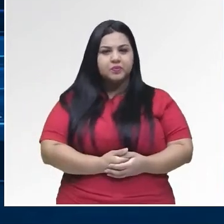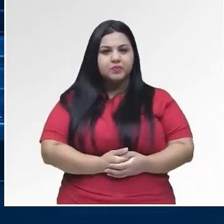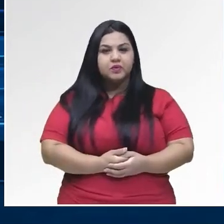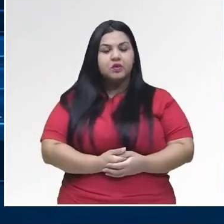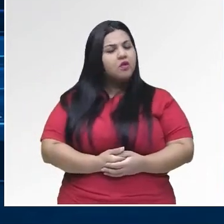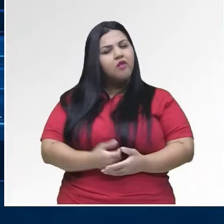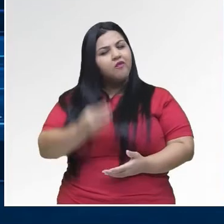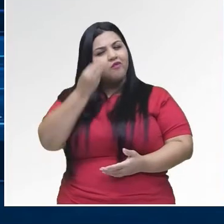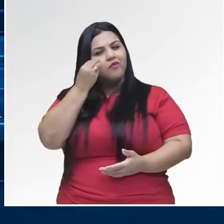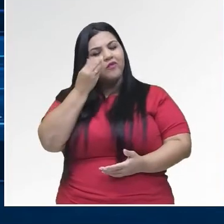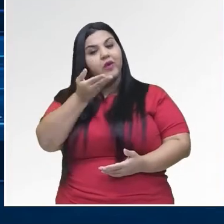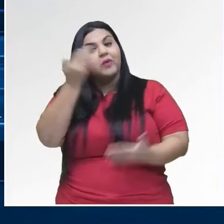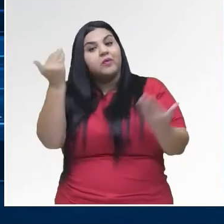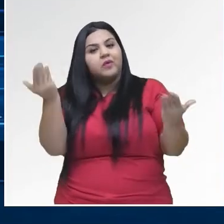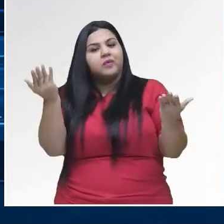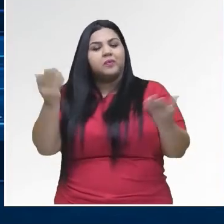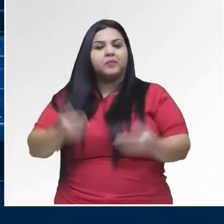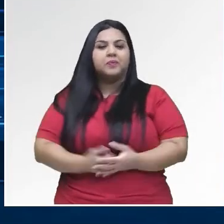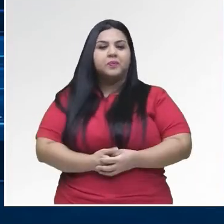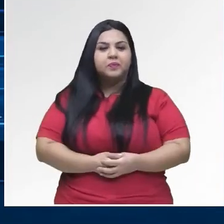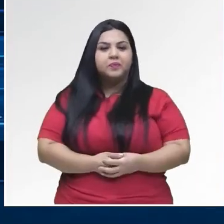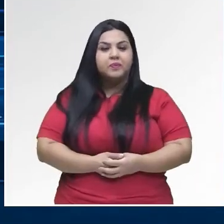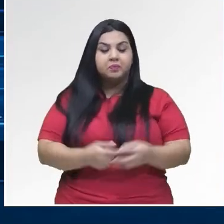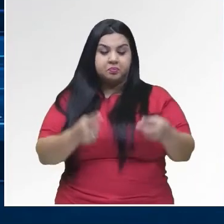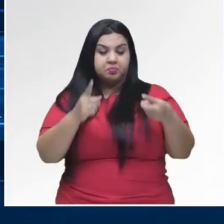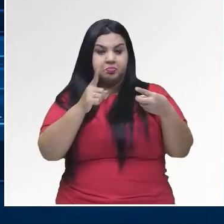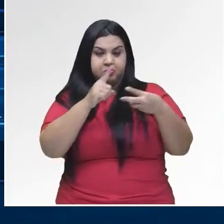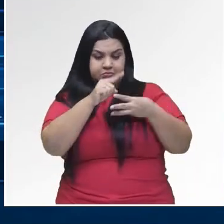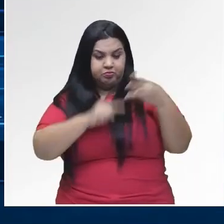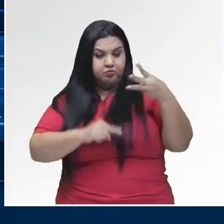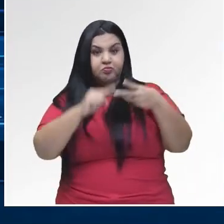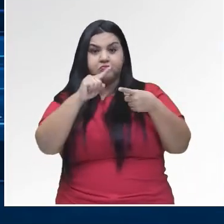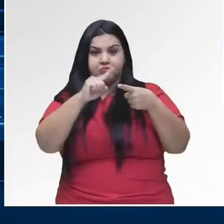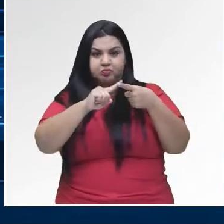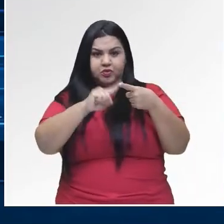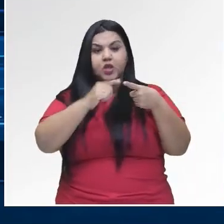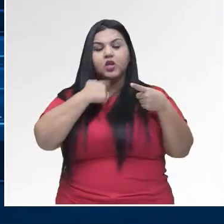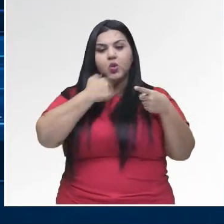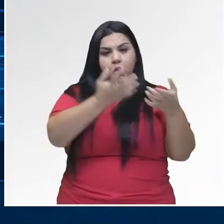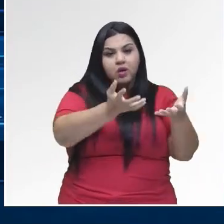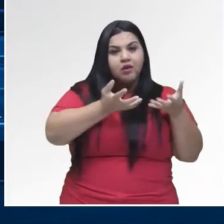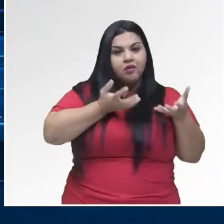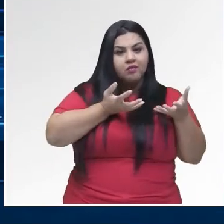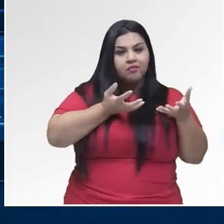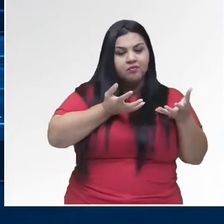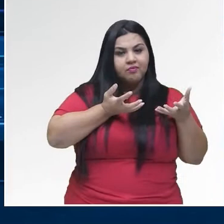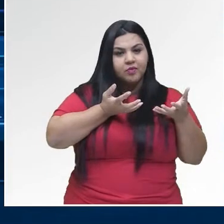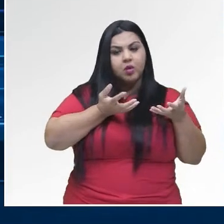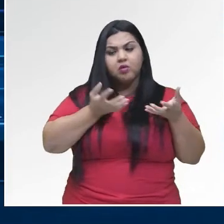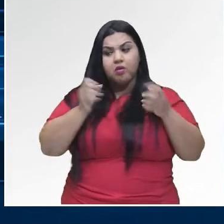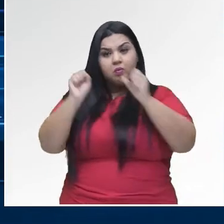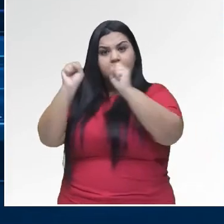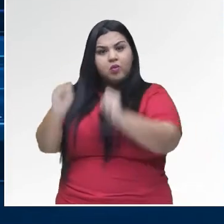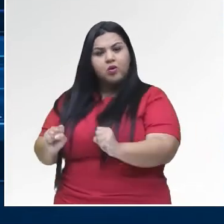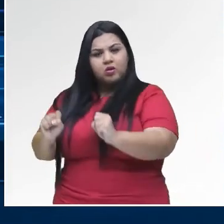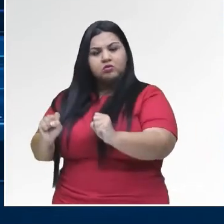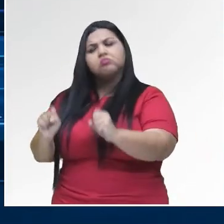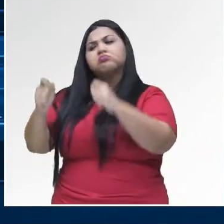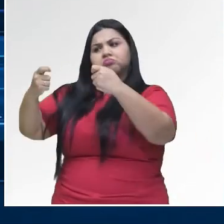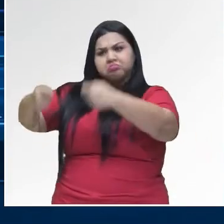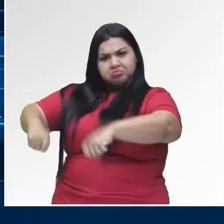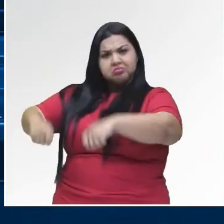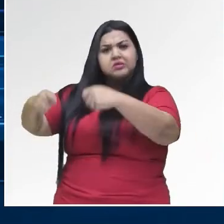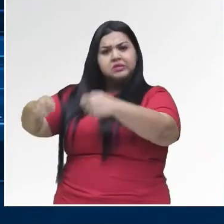Então vamos ver quais são. Primeiro, eu quero, eu posso e eu